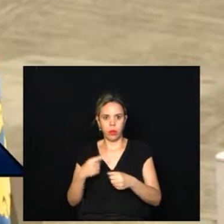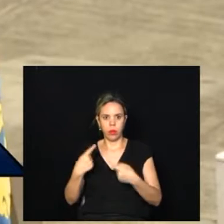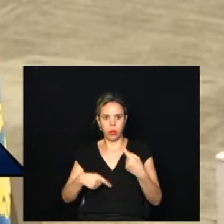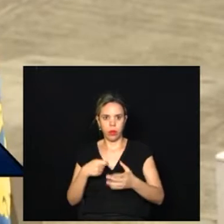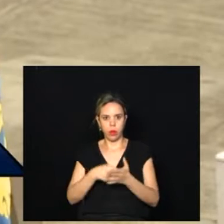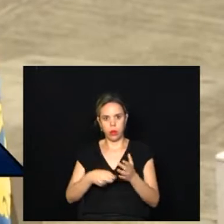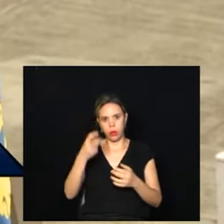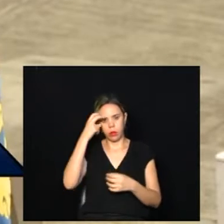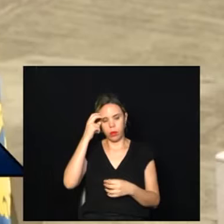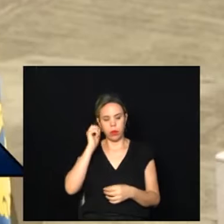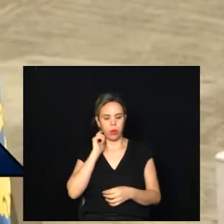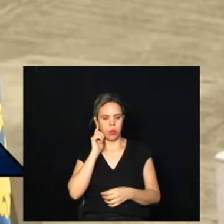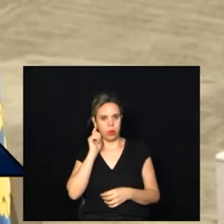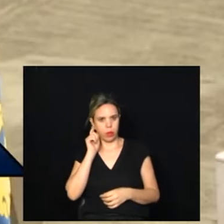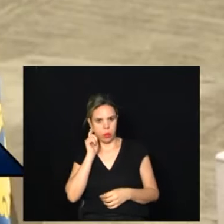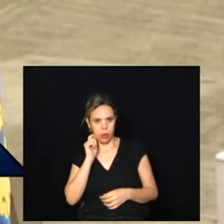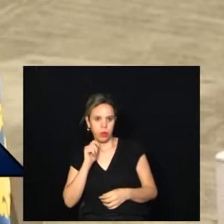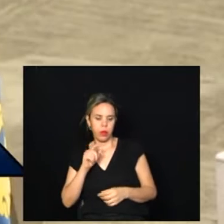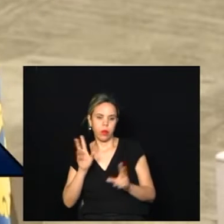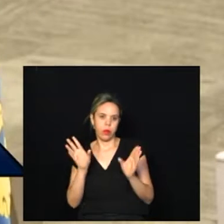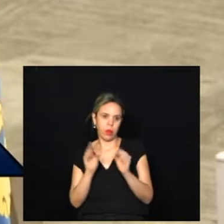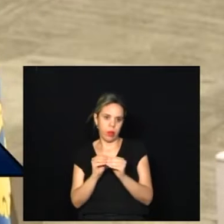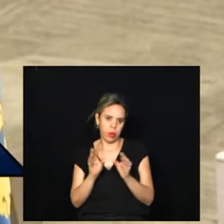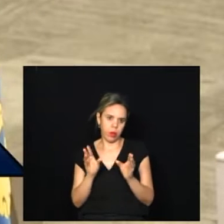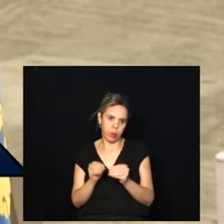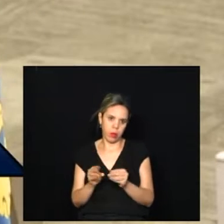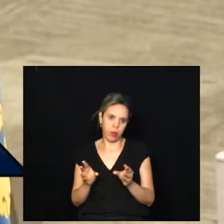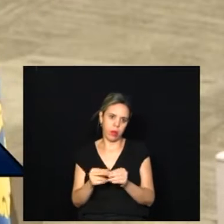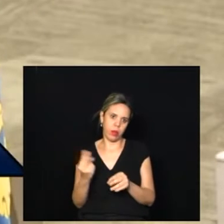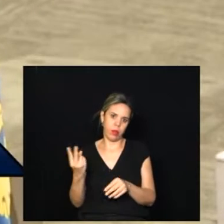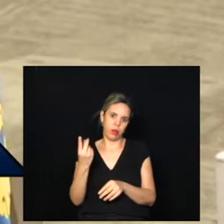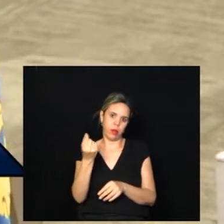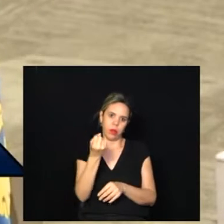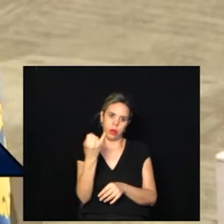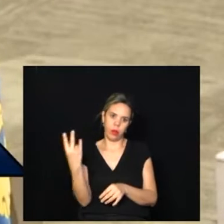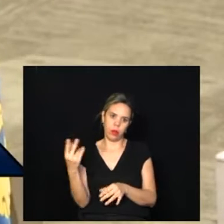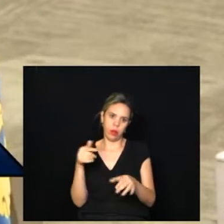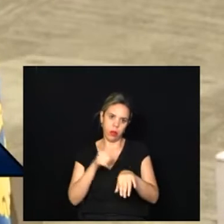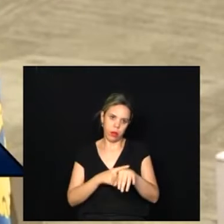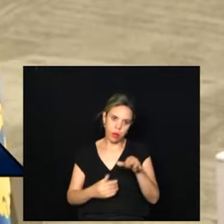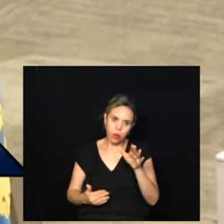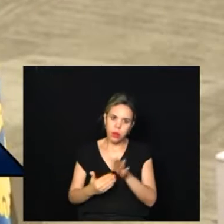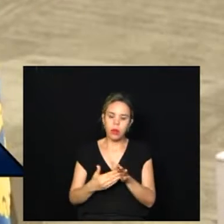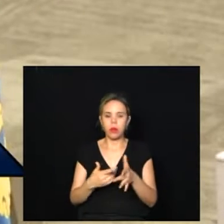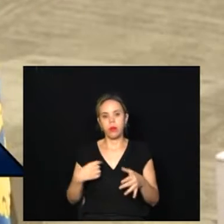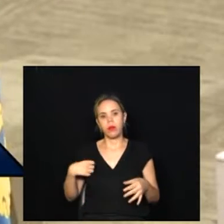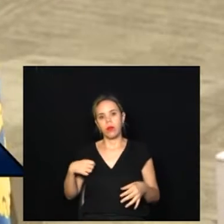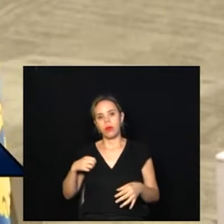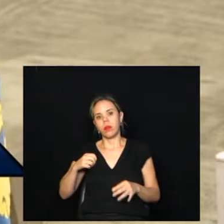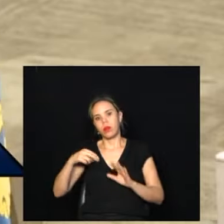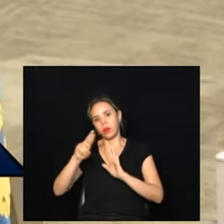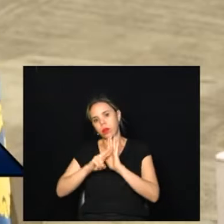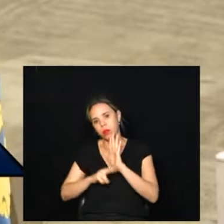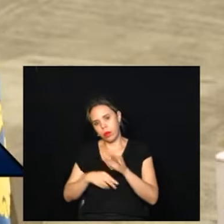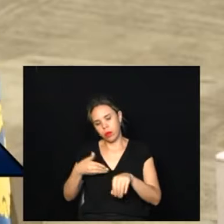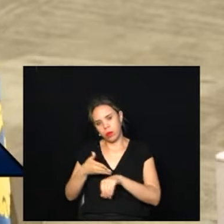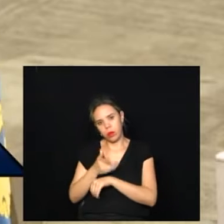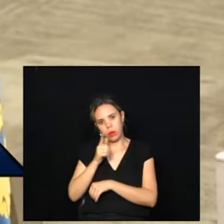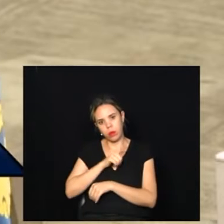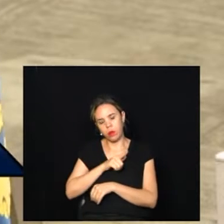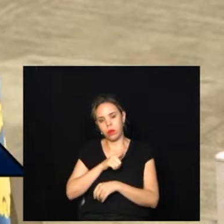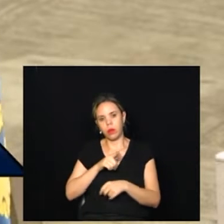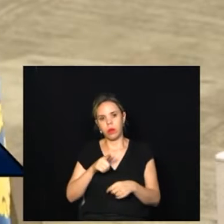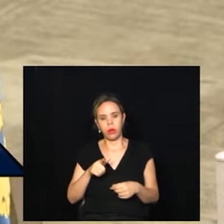Políticas Culturais, né, que vai definir valor, prazo, critérios para a